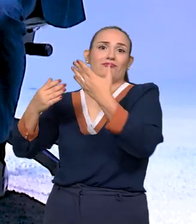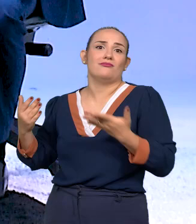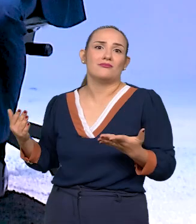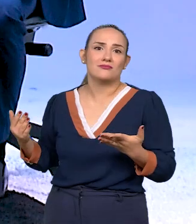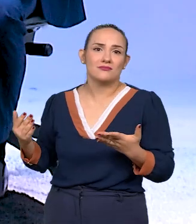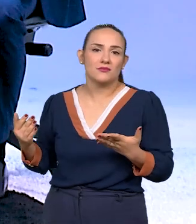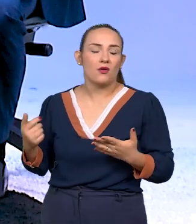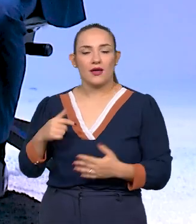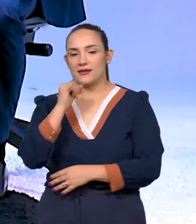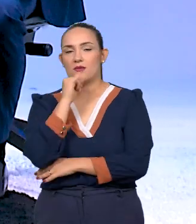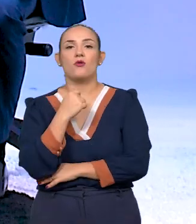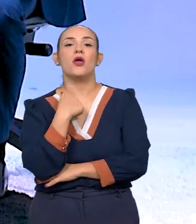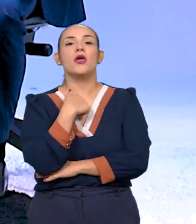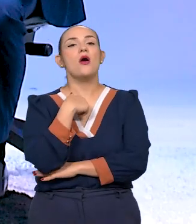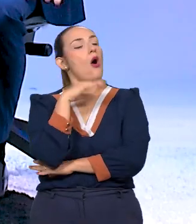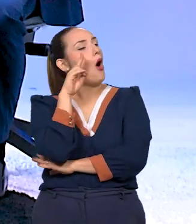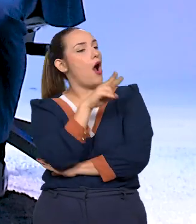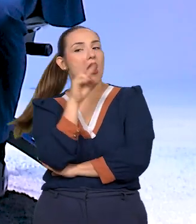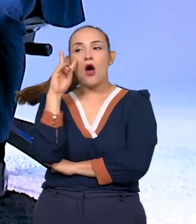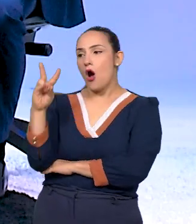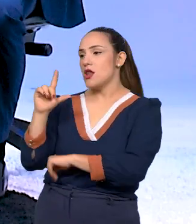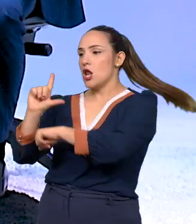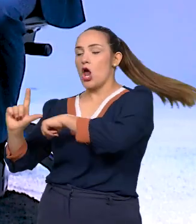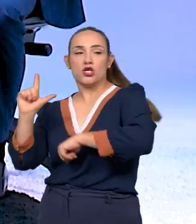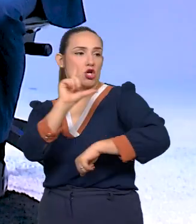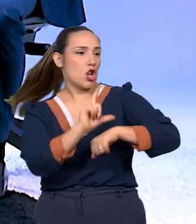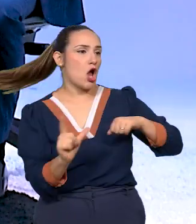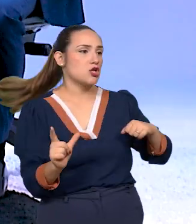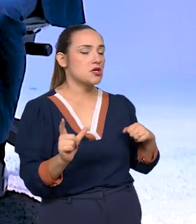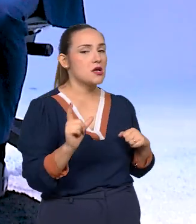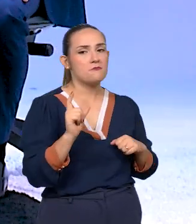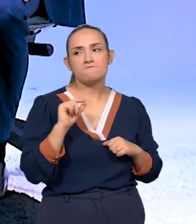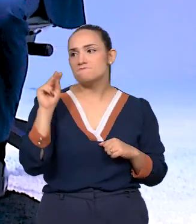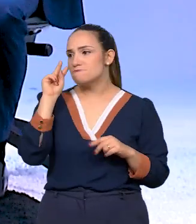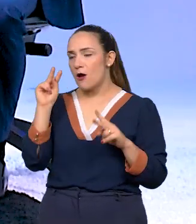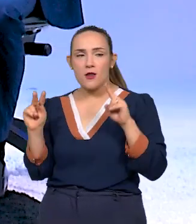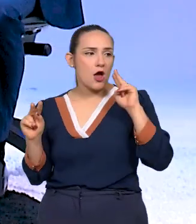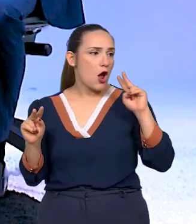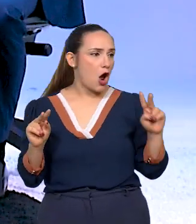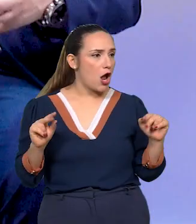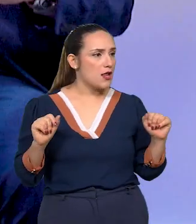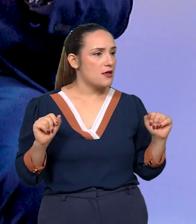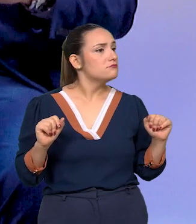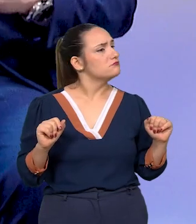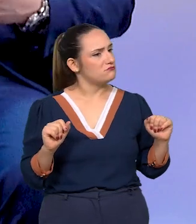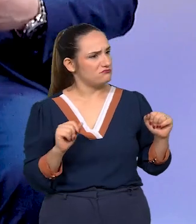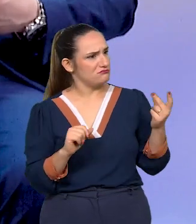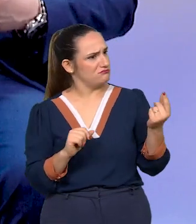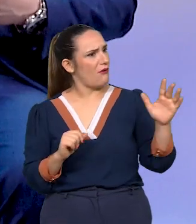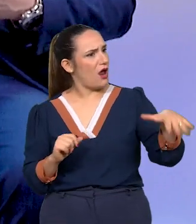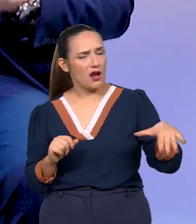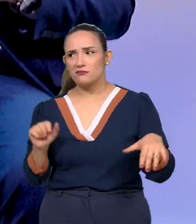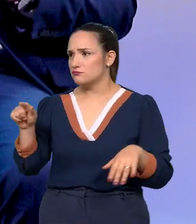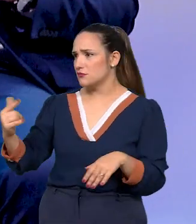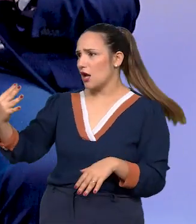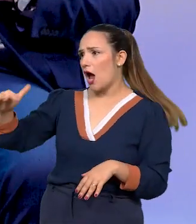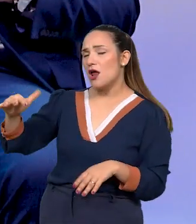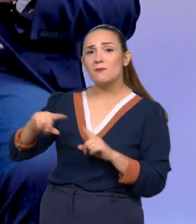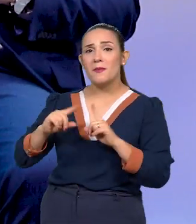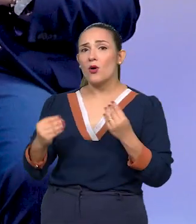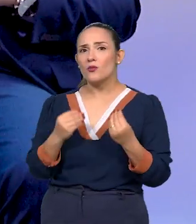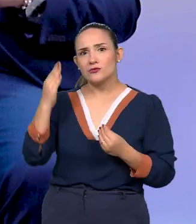preço. Essa é a principal decisão, o principal fator de decisão do cliente. Né? Exatamente. Então o STF, nessa